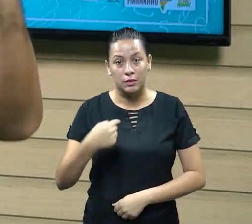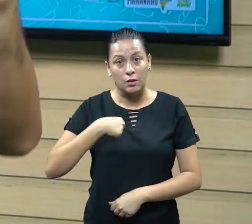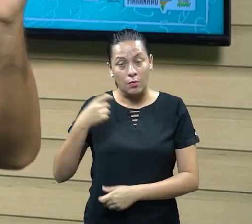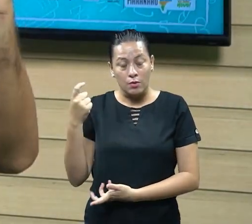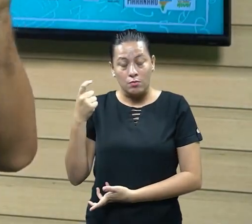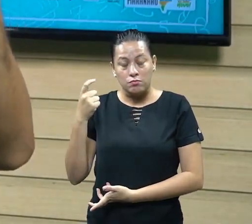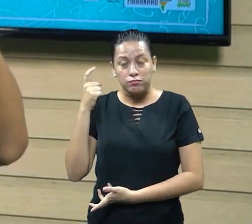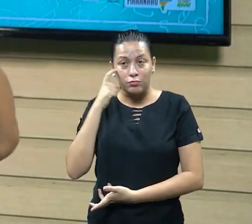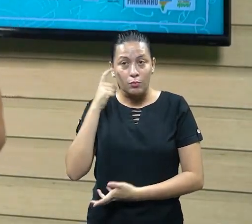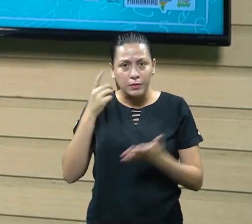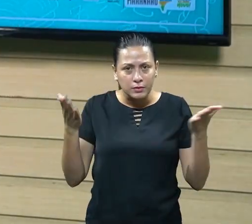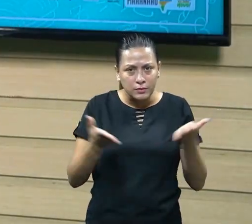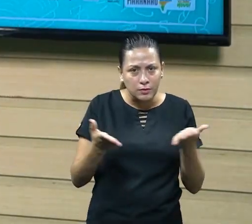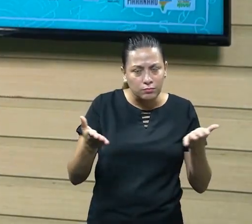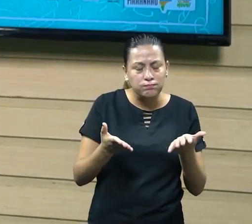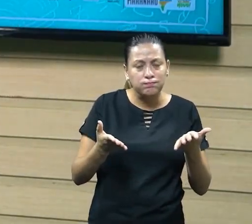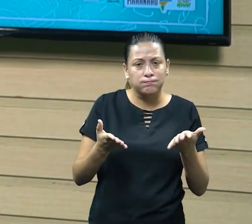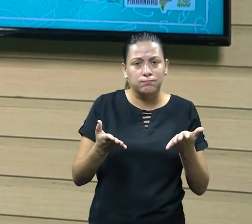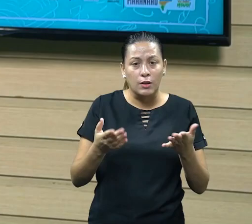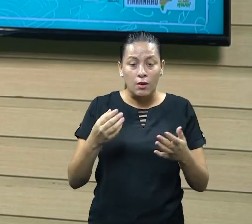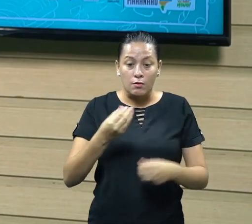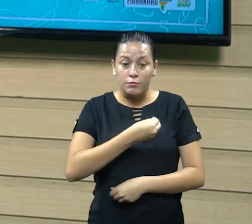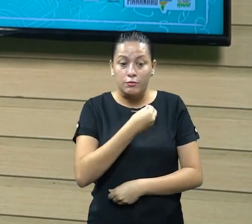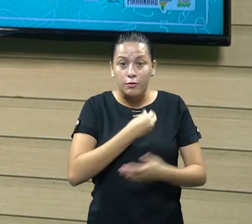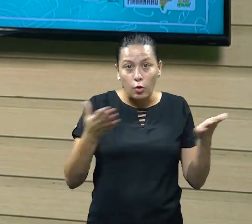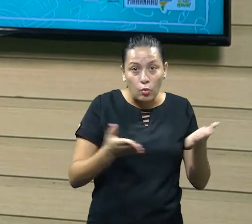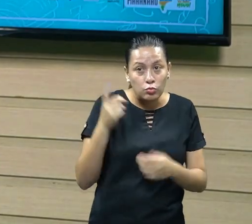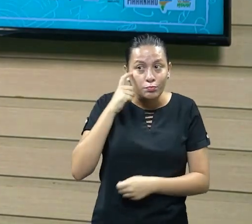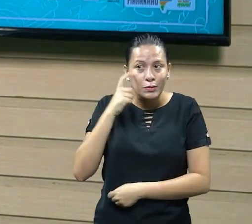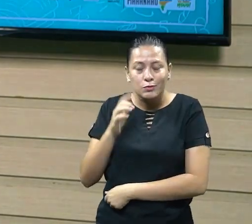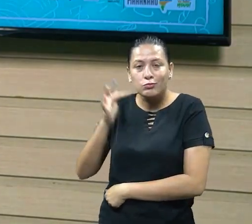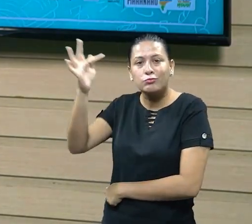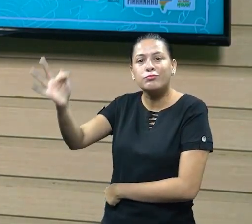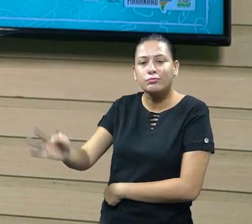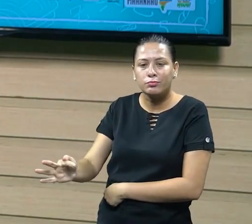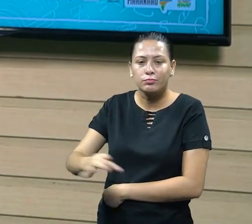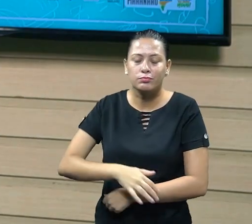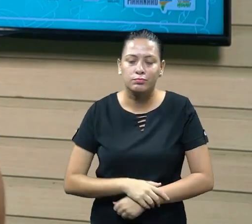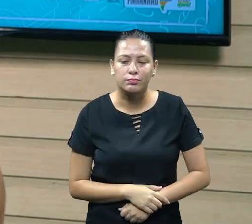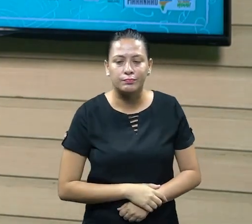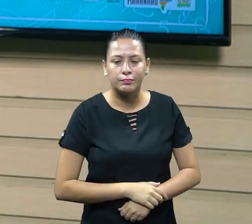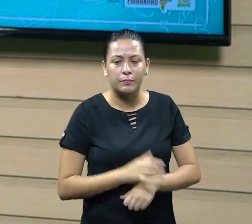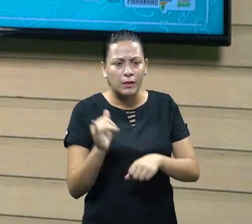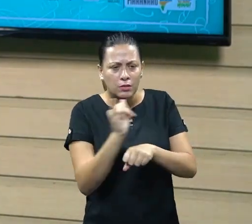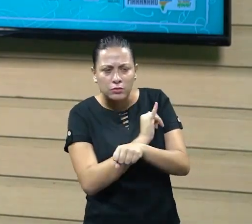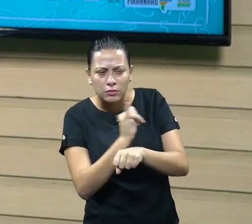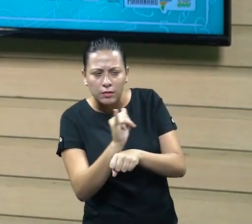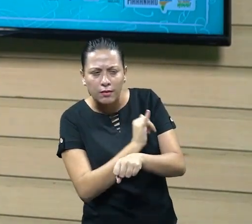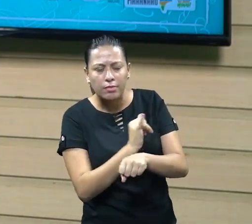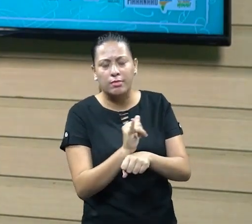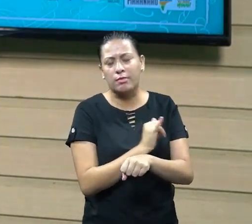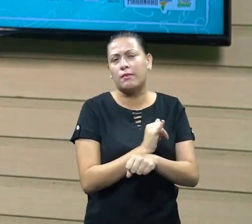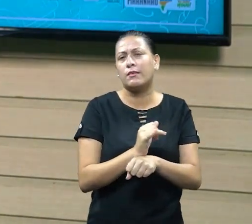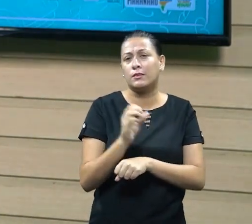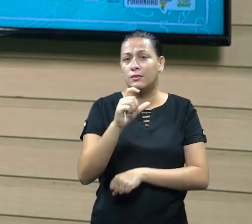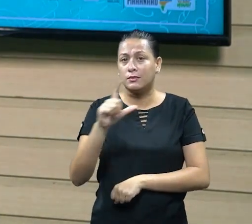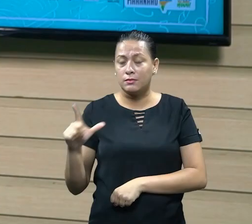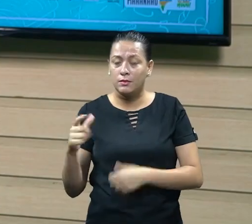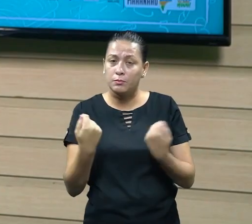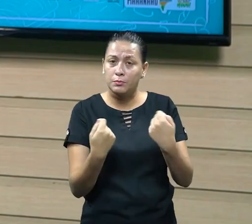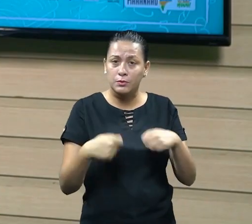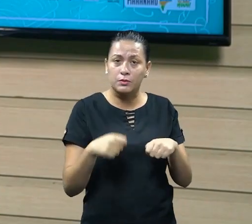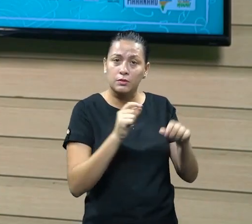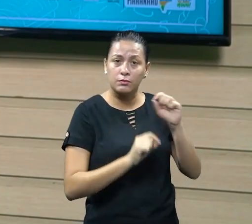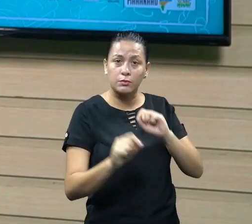pensando no amanhã. O que eu quero? E devem ser traçadas metas visíveis, claras, possíveis de